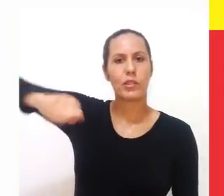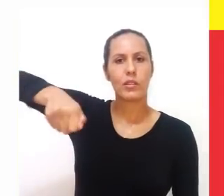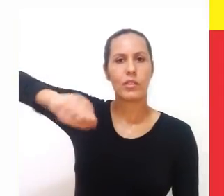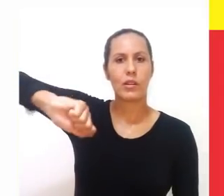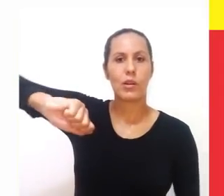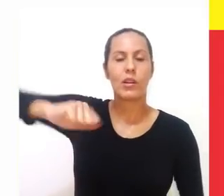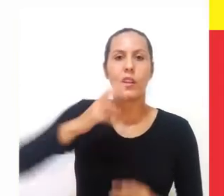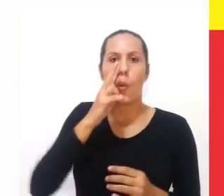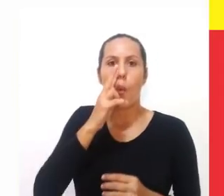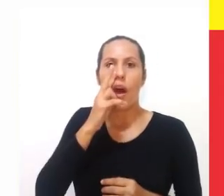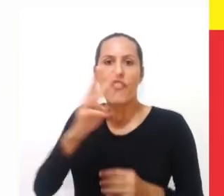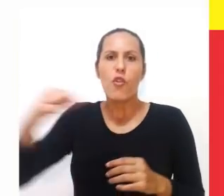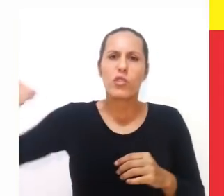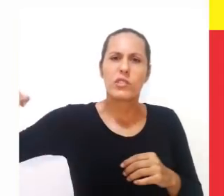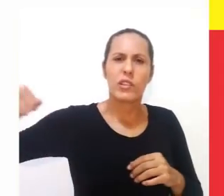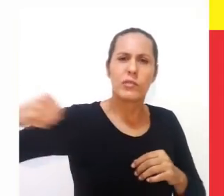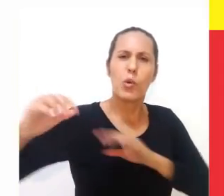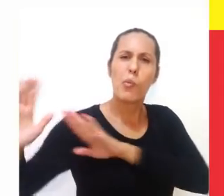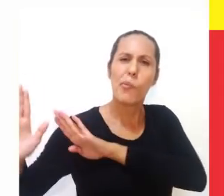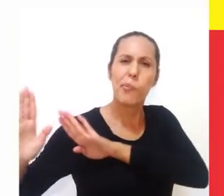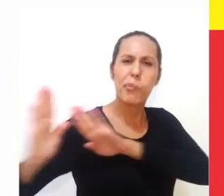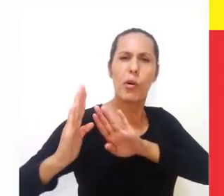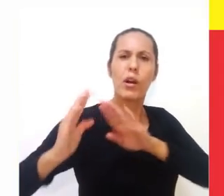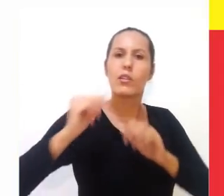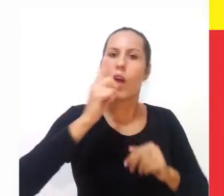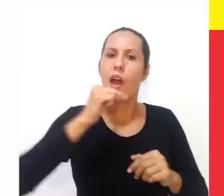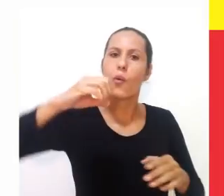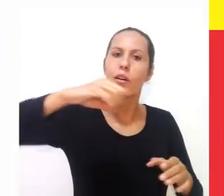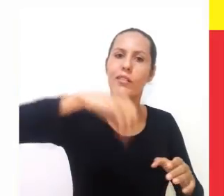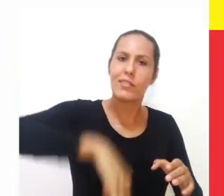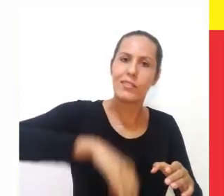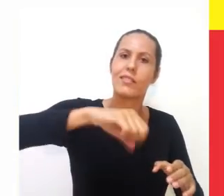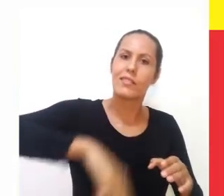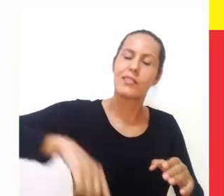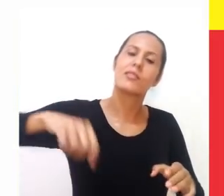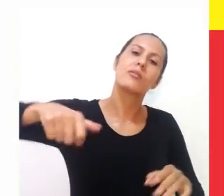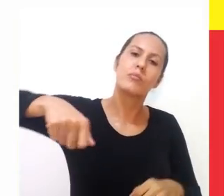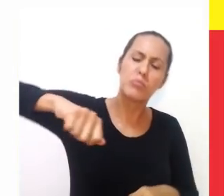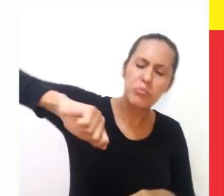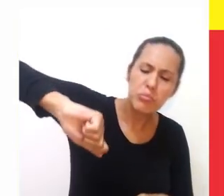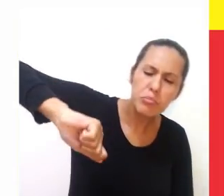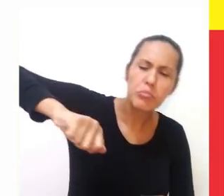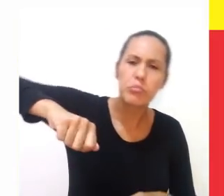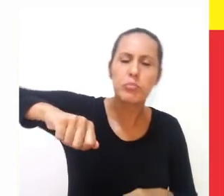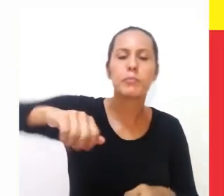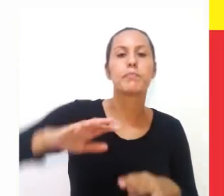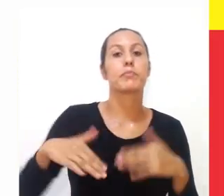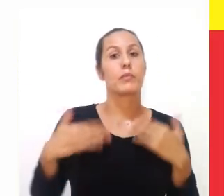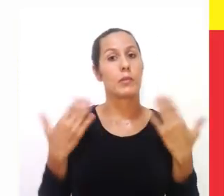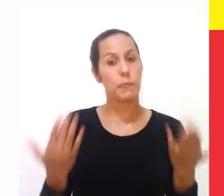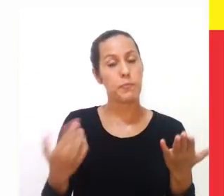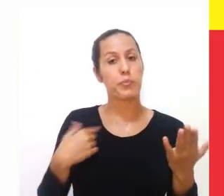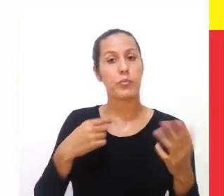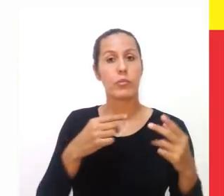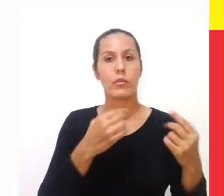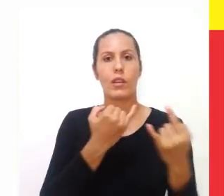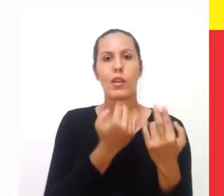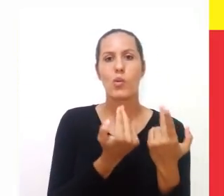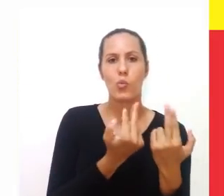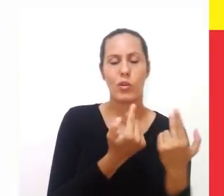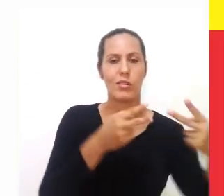certo? E uma força vai empurrando a água. Então, no sistema condutor, nos fios, os elétrons deslocam-se de forma